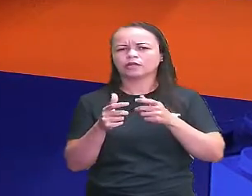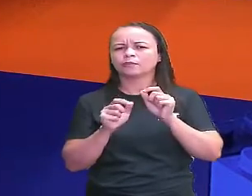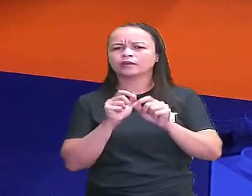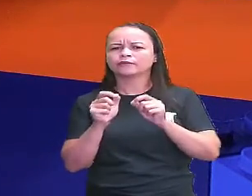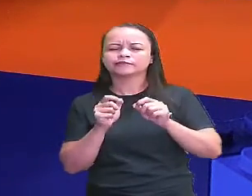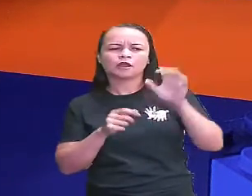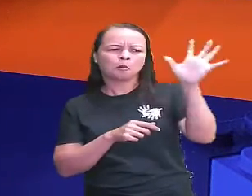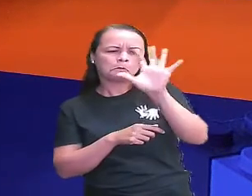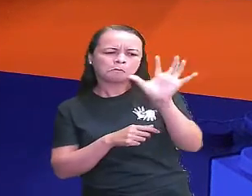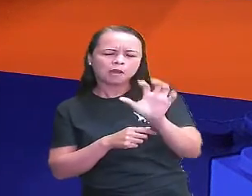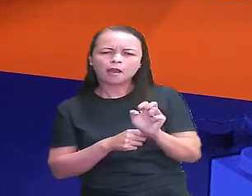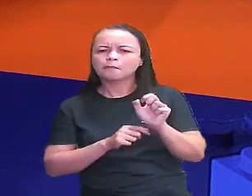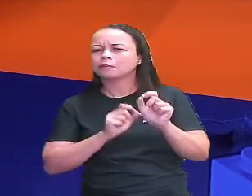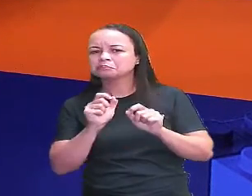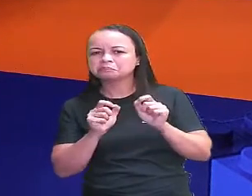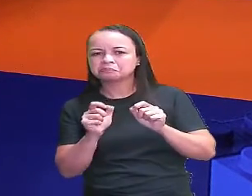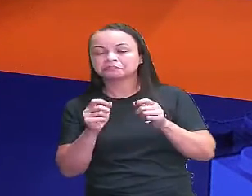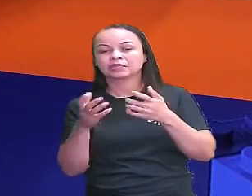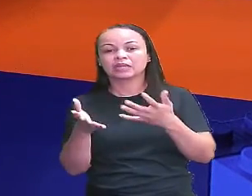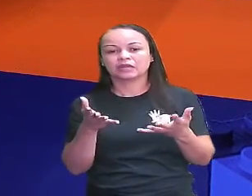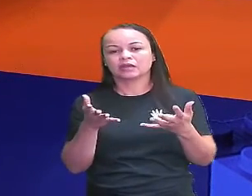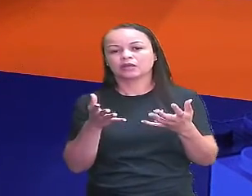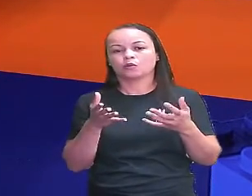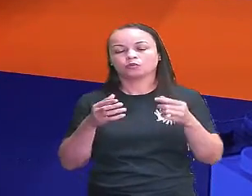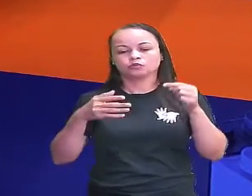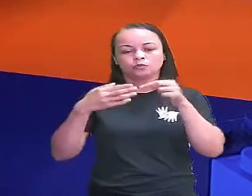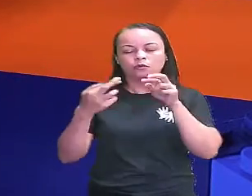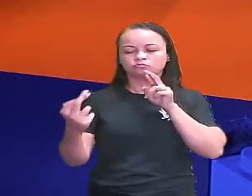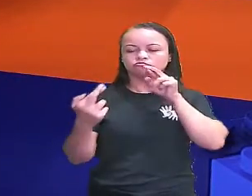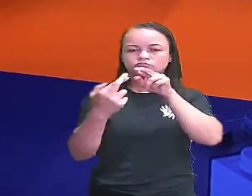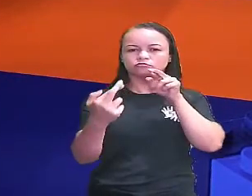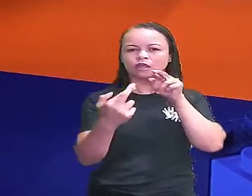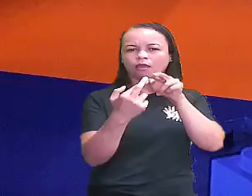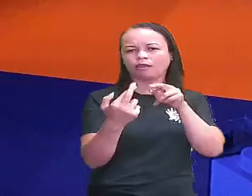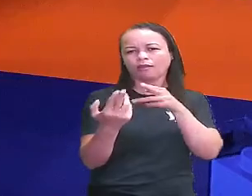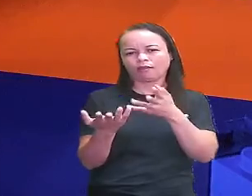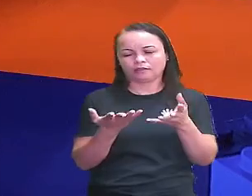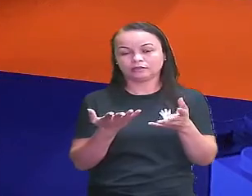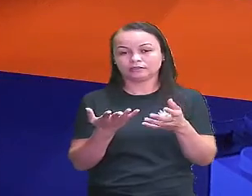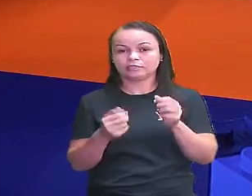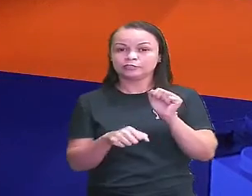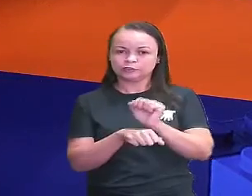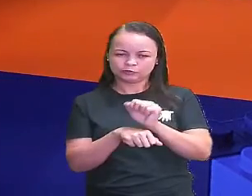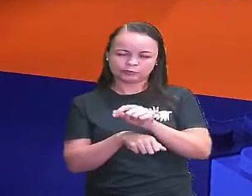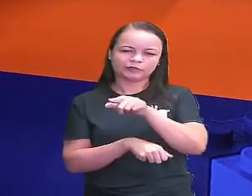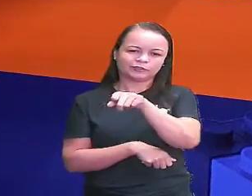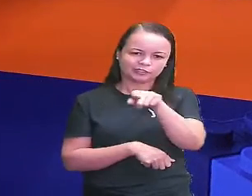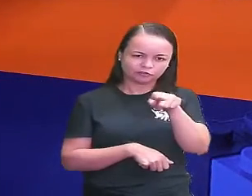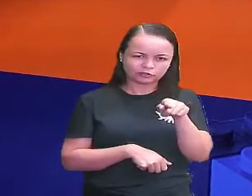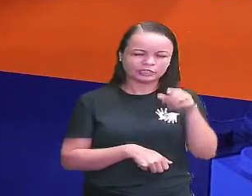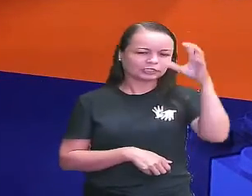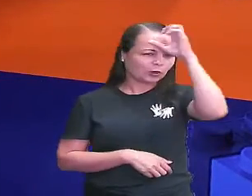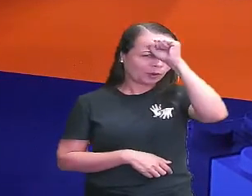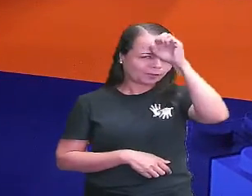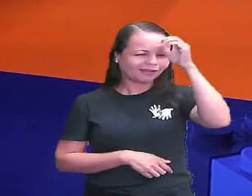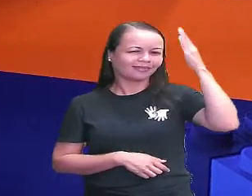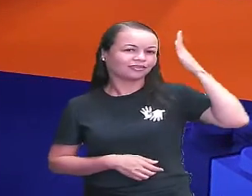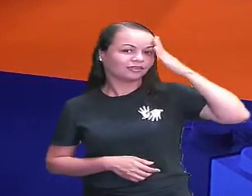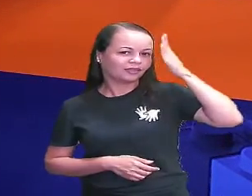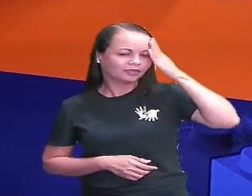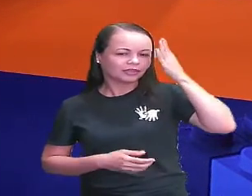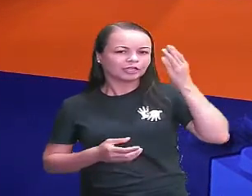os mapas, os pontos de vista e os pontos de referência. E espero que vocês tenham aprendido, compreendido